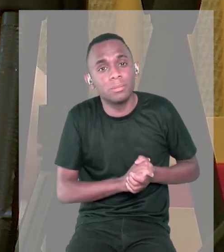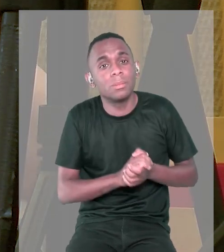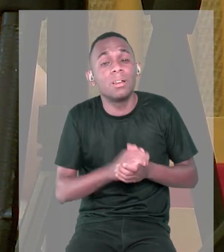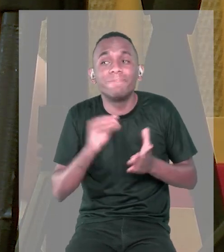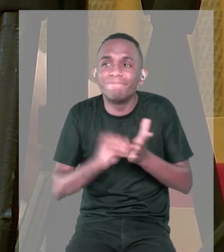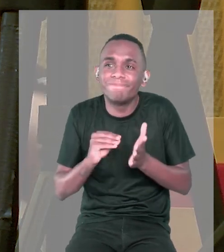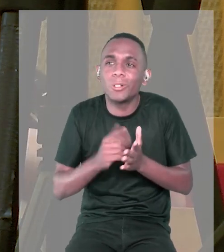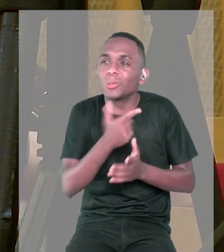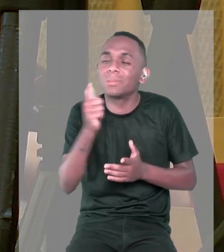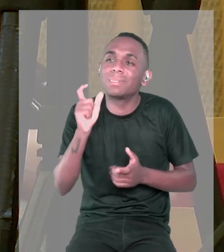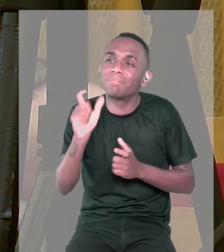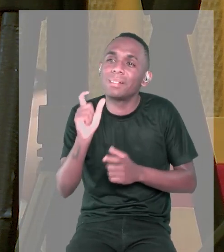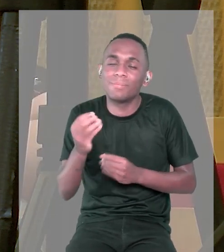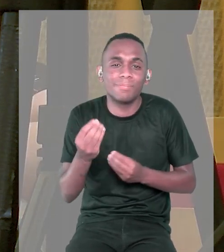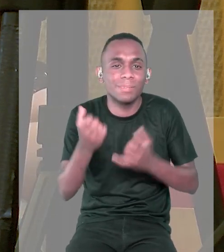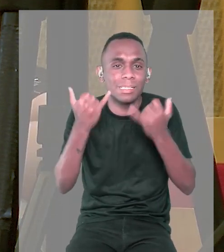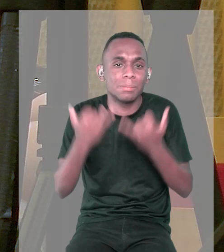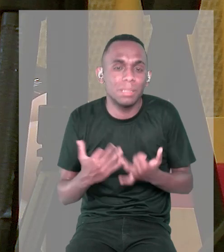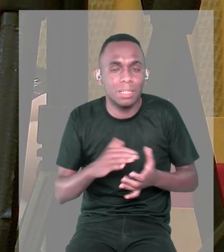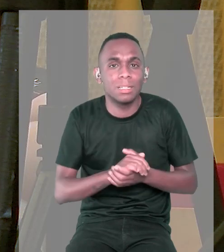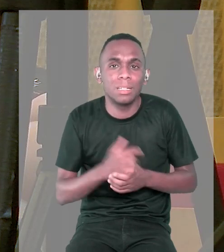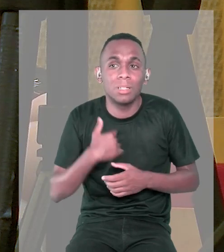então o pensamento está indo devagar.